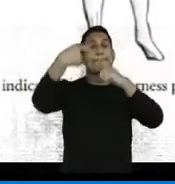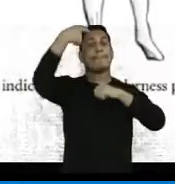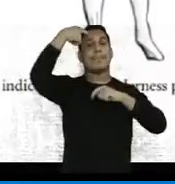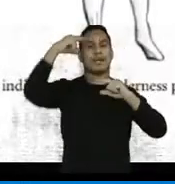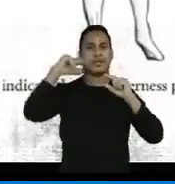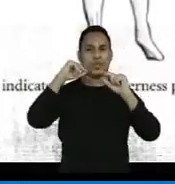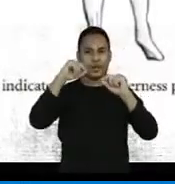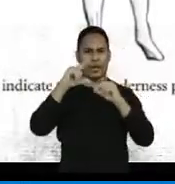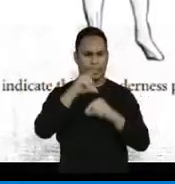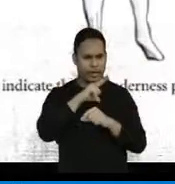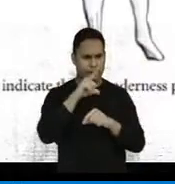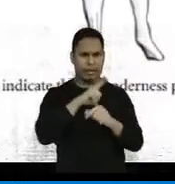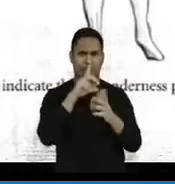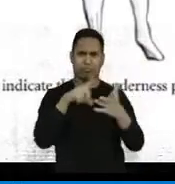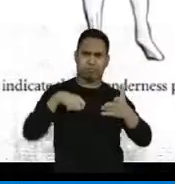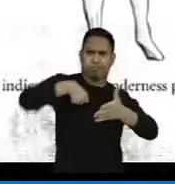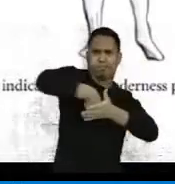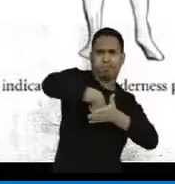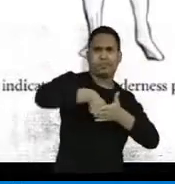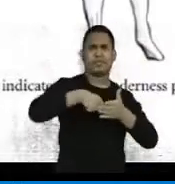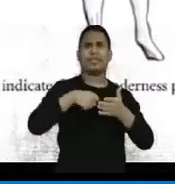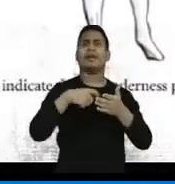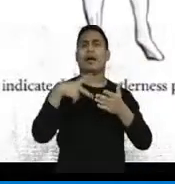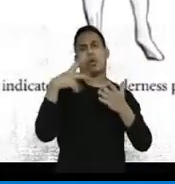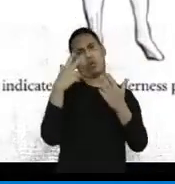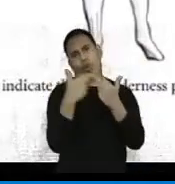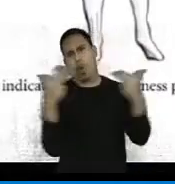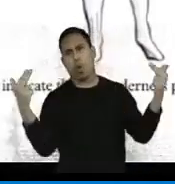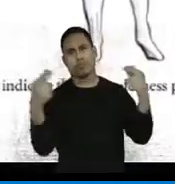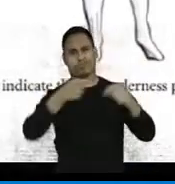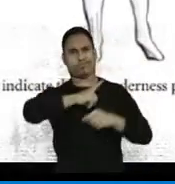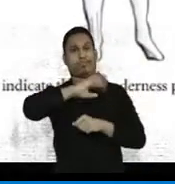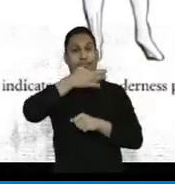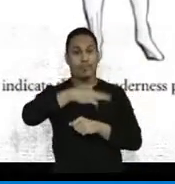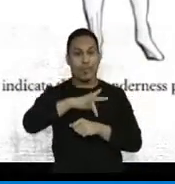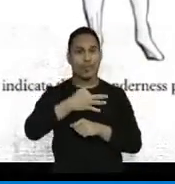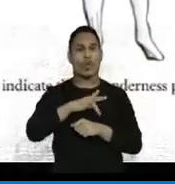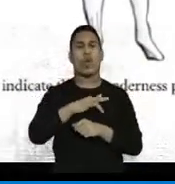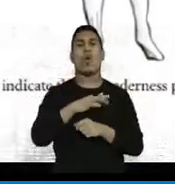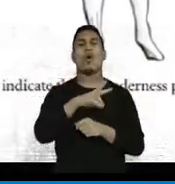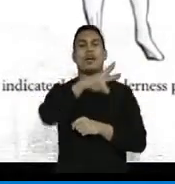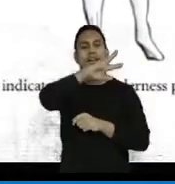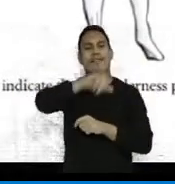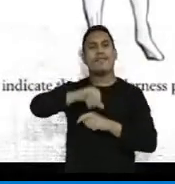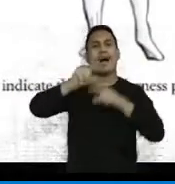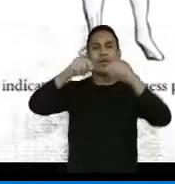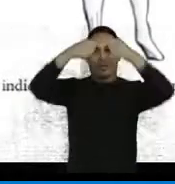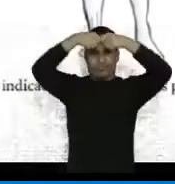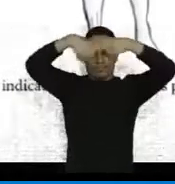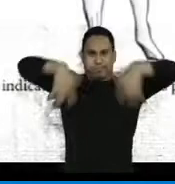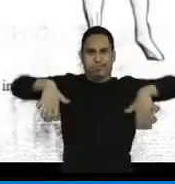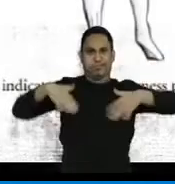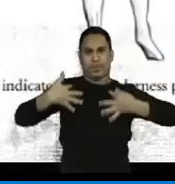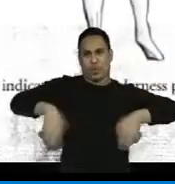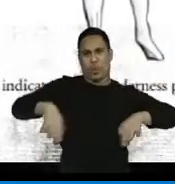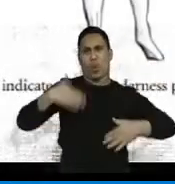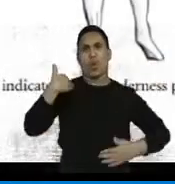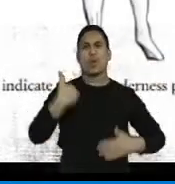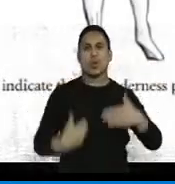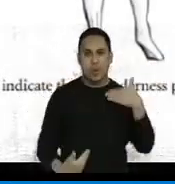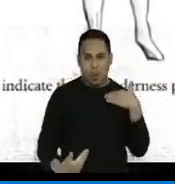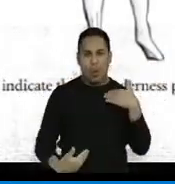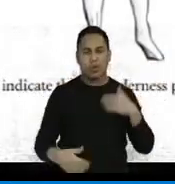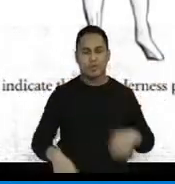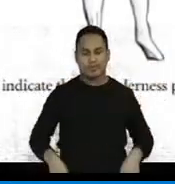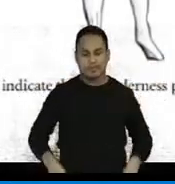machucado, e ele interpreta dessa forma e ele acaba gerando uma resposta que culmina em